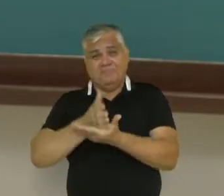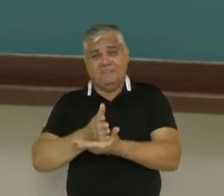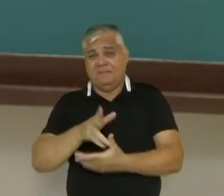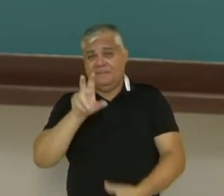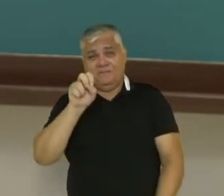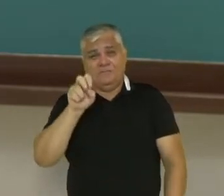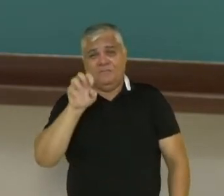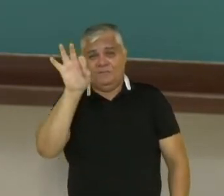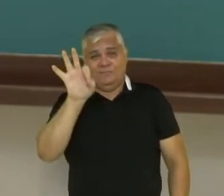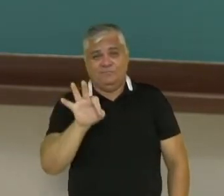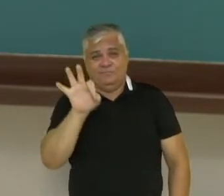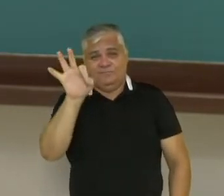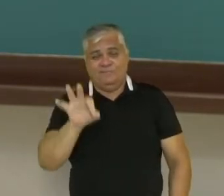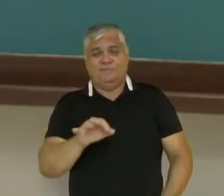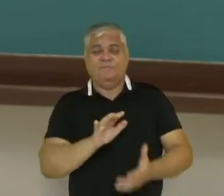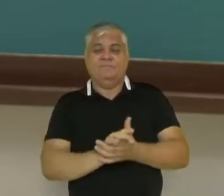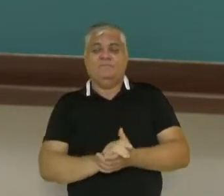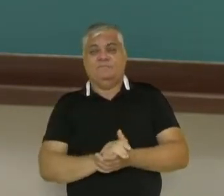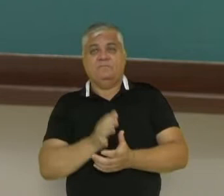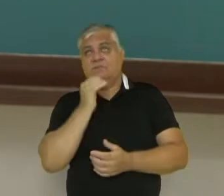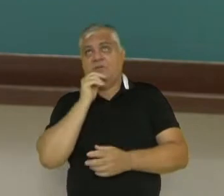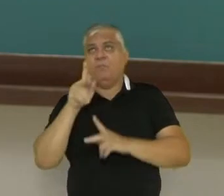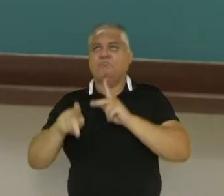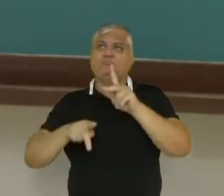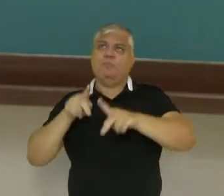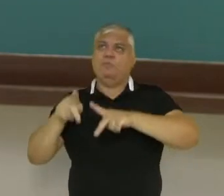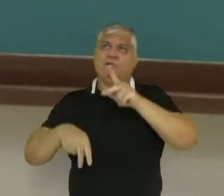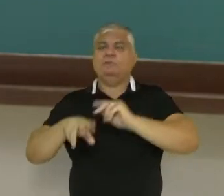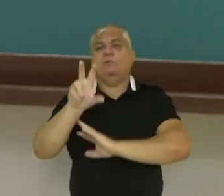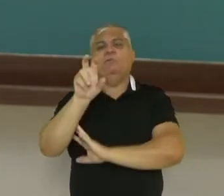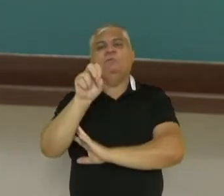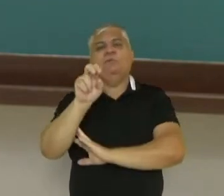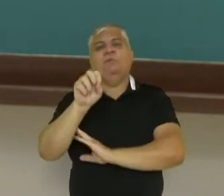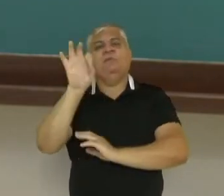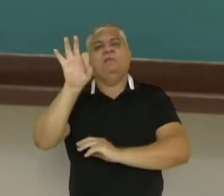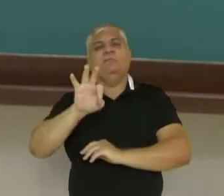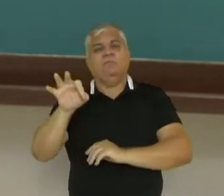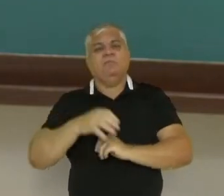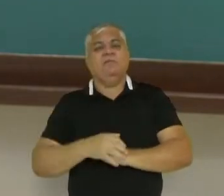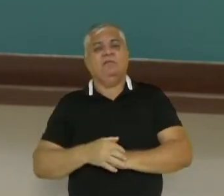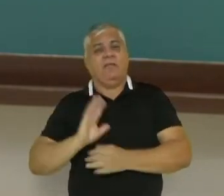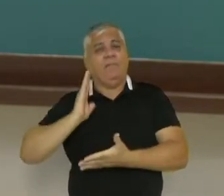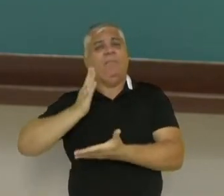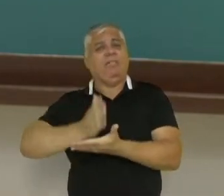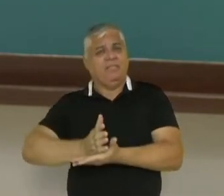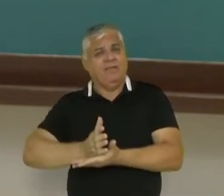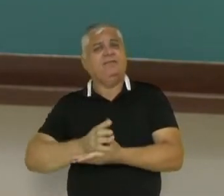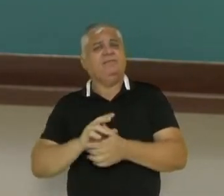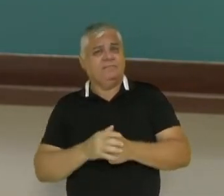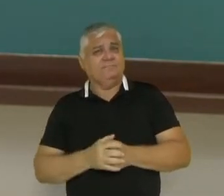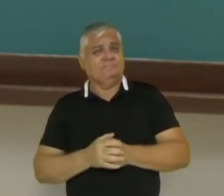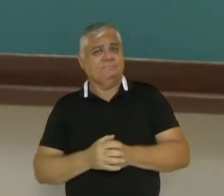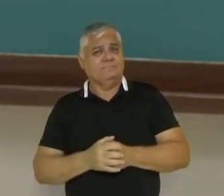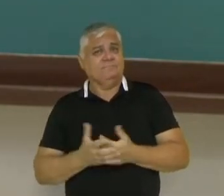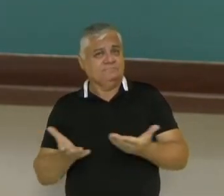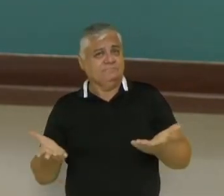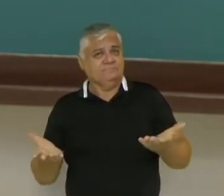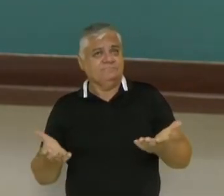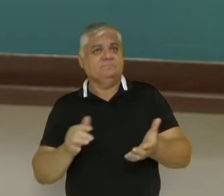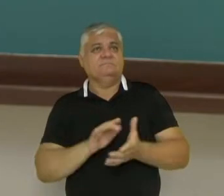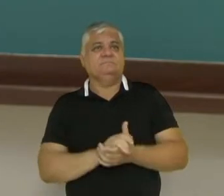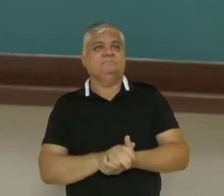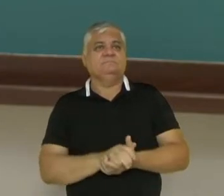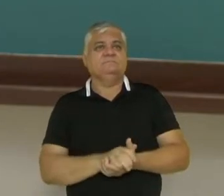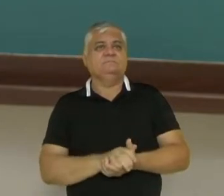eu digo que 50% da população, intuitivamente, automaticamente a gente entende sendo a metade de alguma